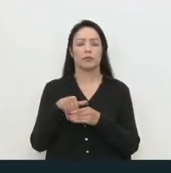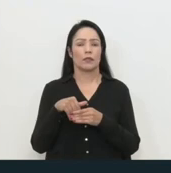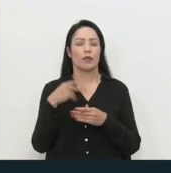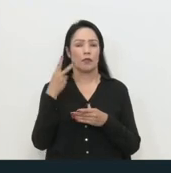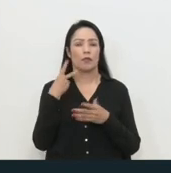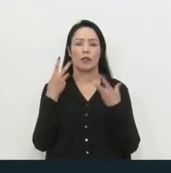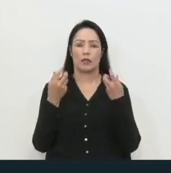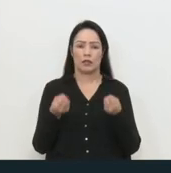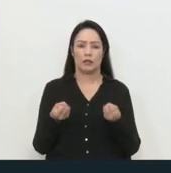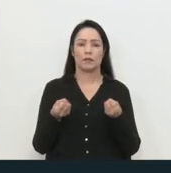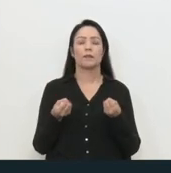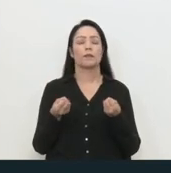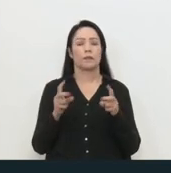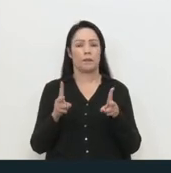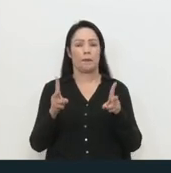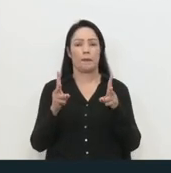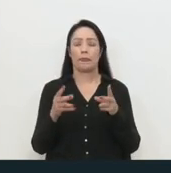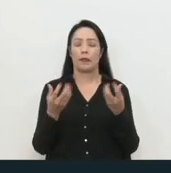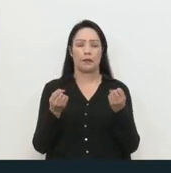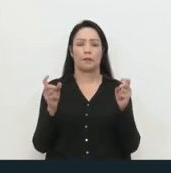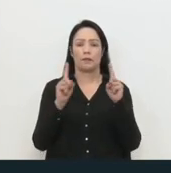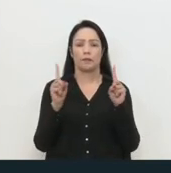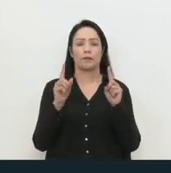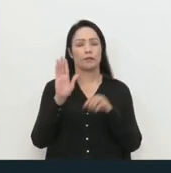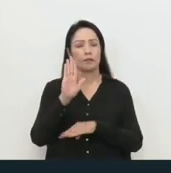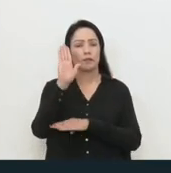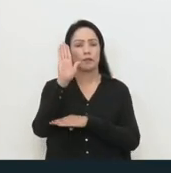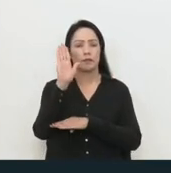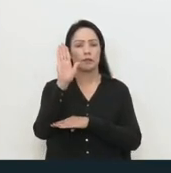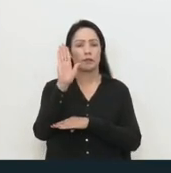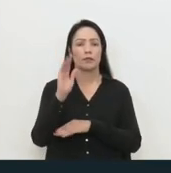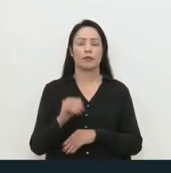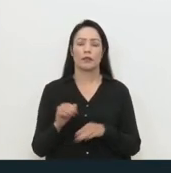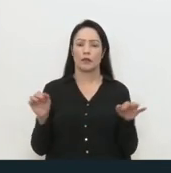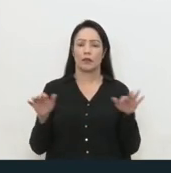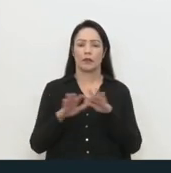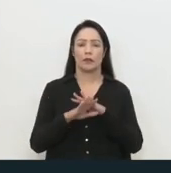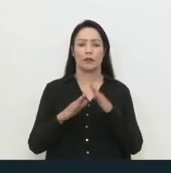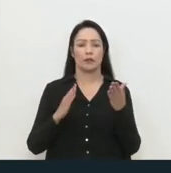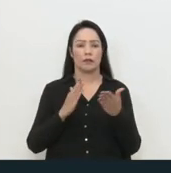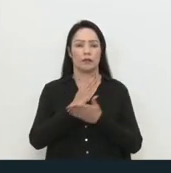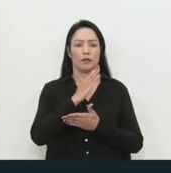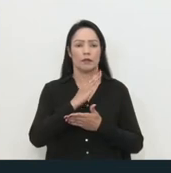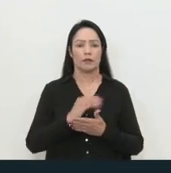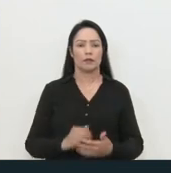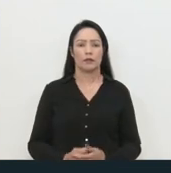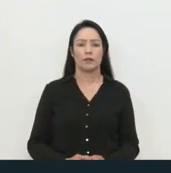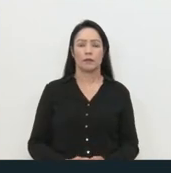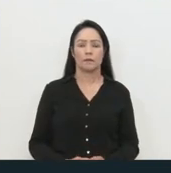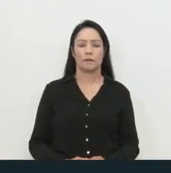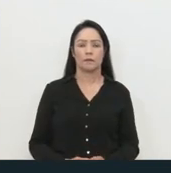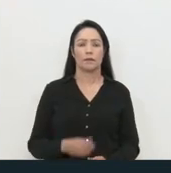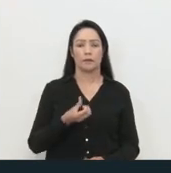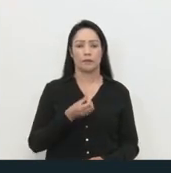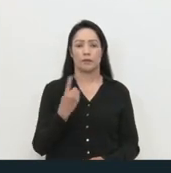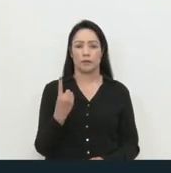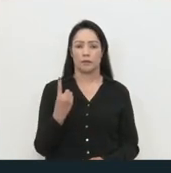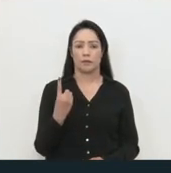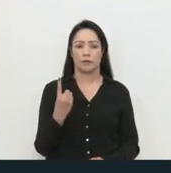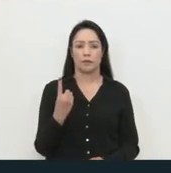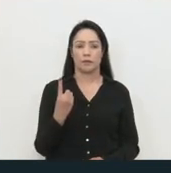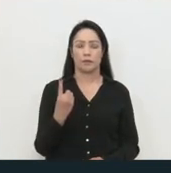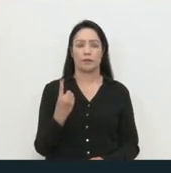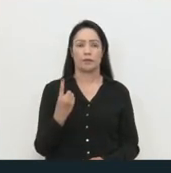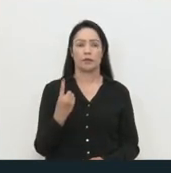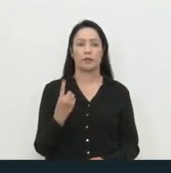favoráveis Paranaense como estão e os contrários se manifestem encerrado a votação aprovado em caminhos se 61 61